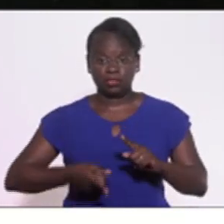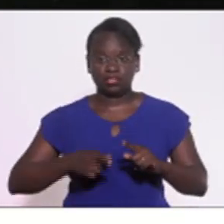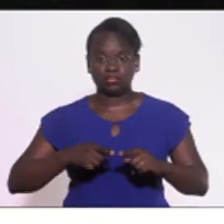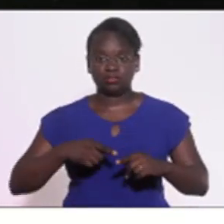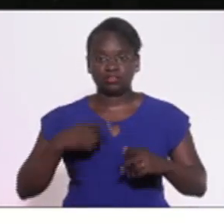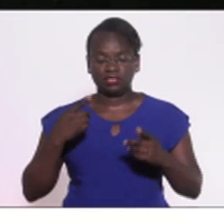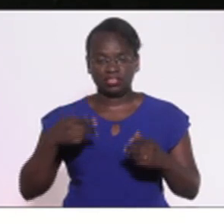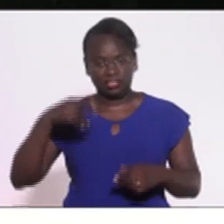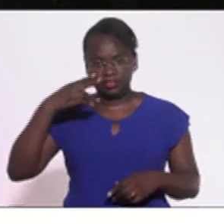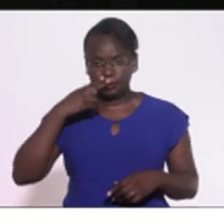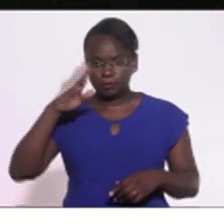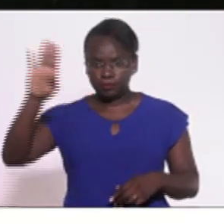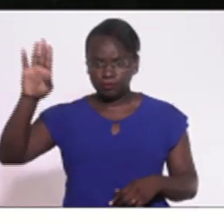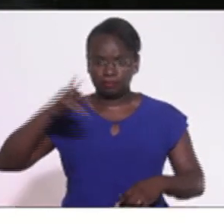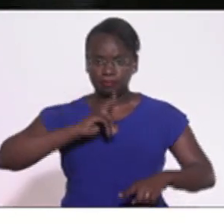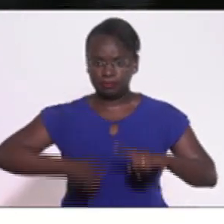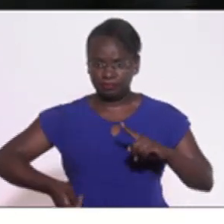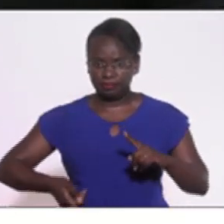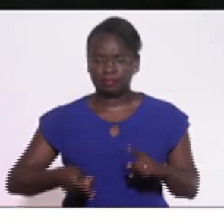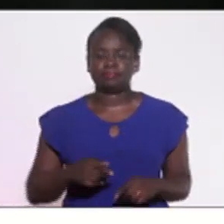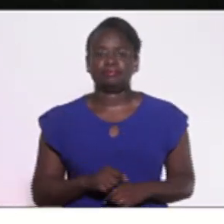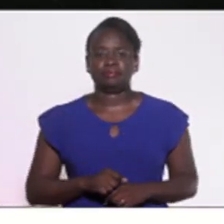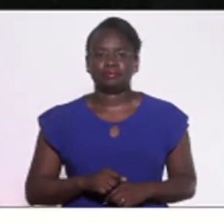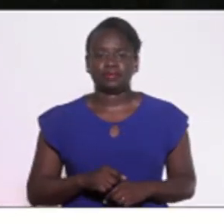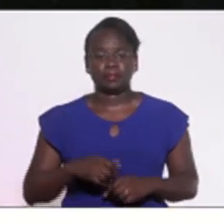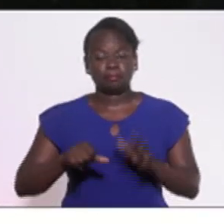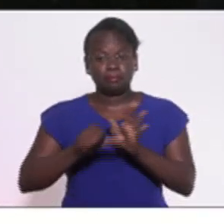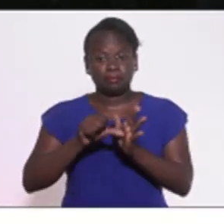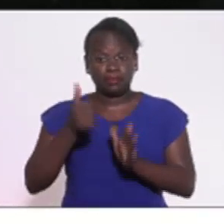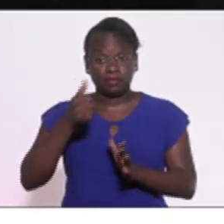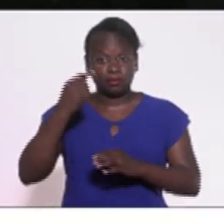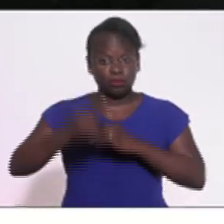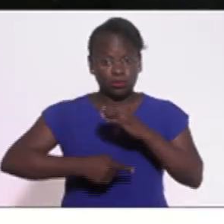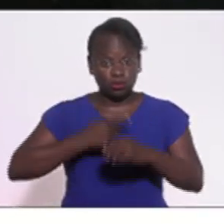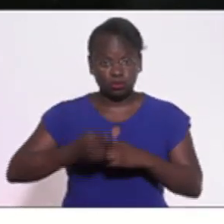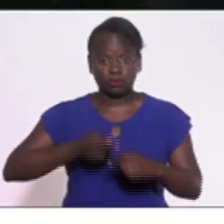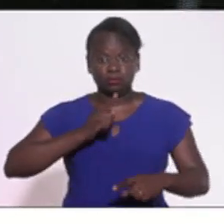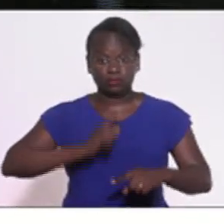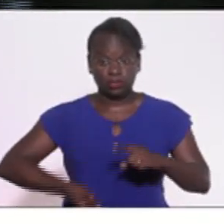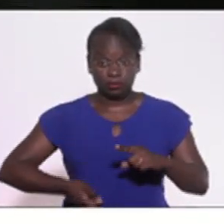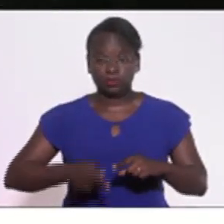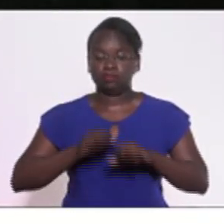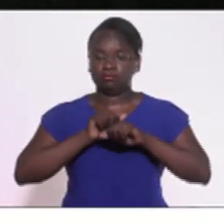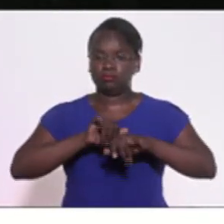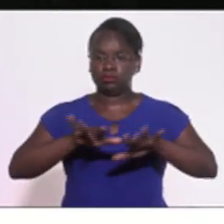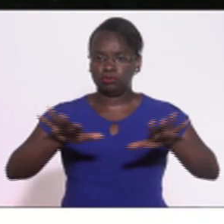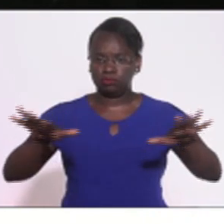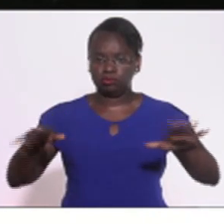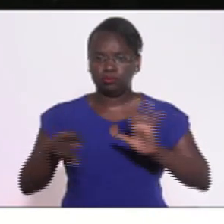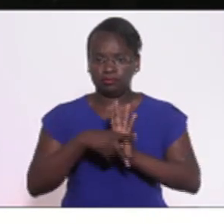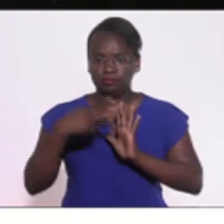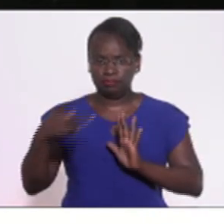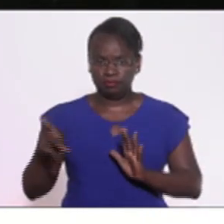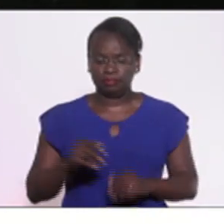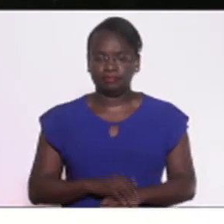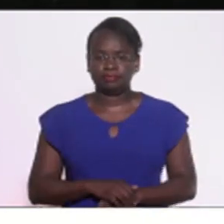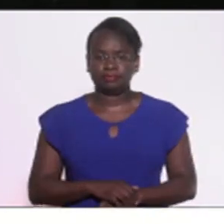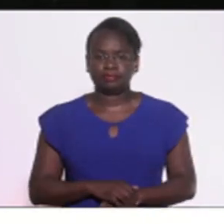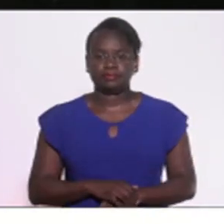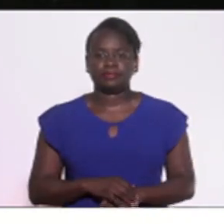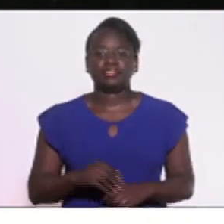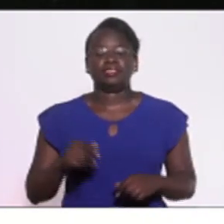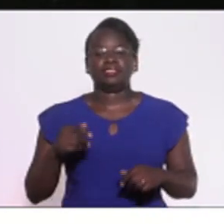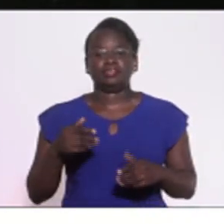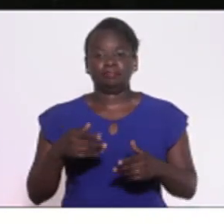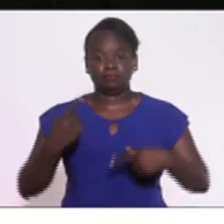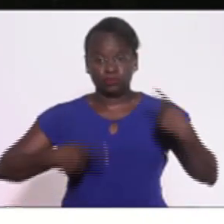nazista, a primeira em todo o mundo a coibir tal prática. Afastado da